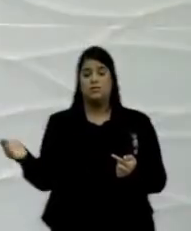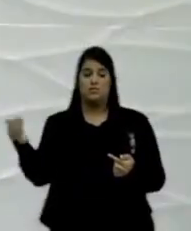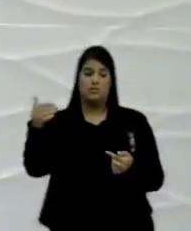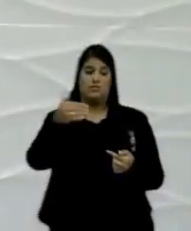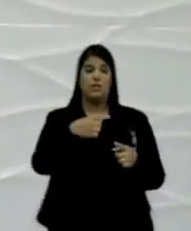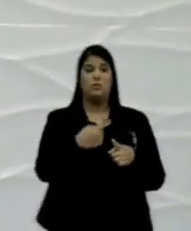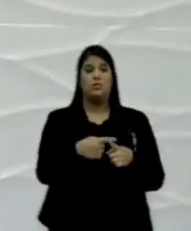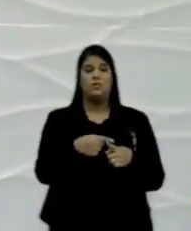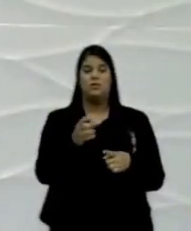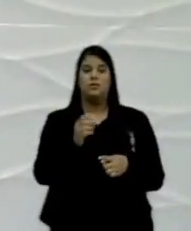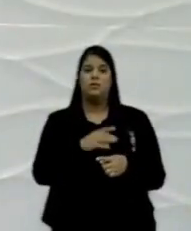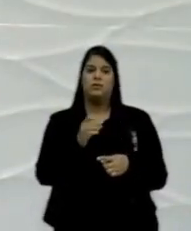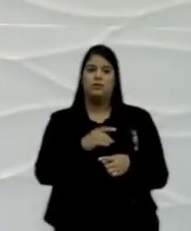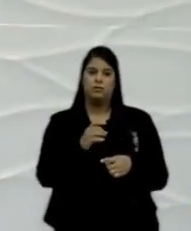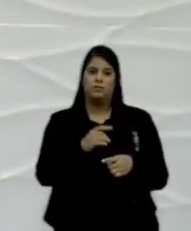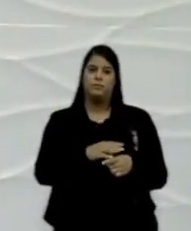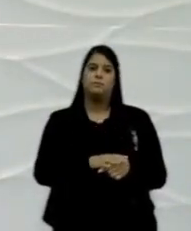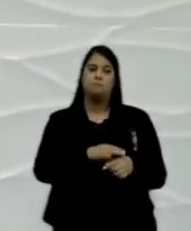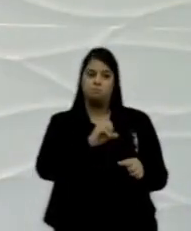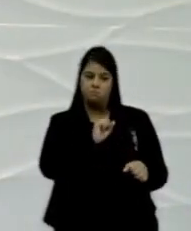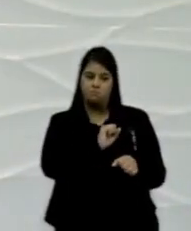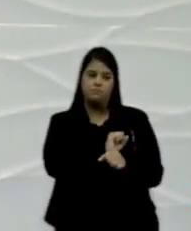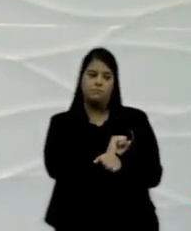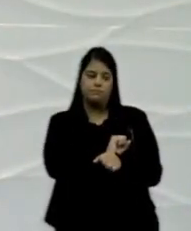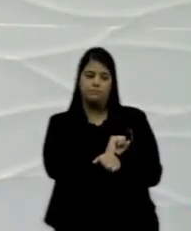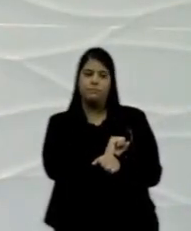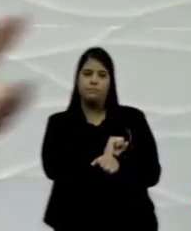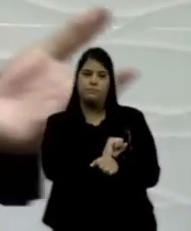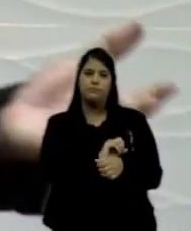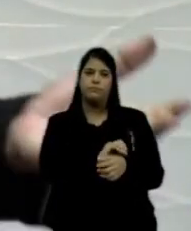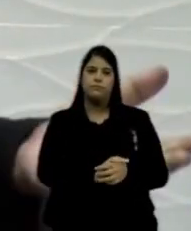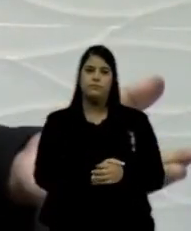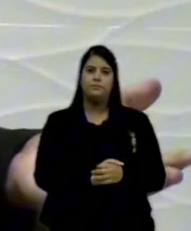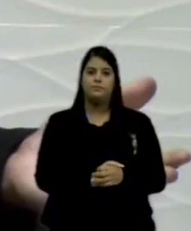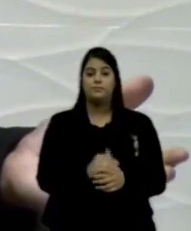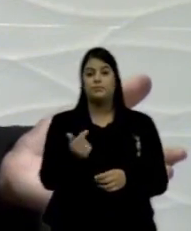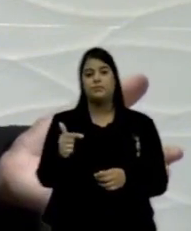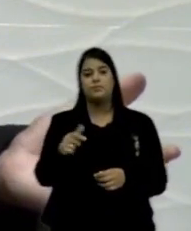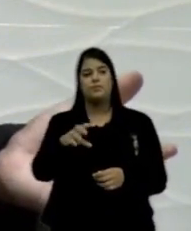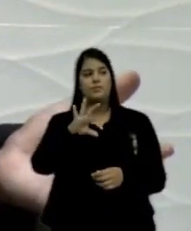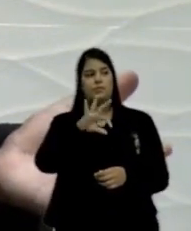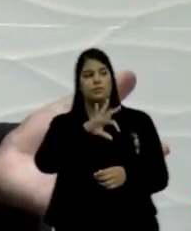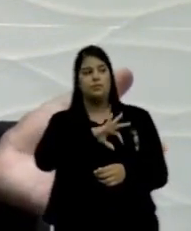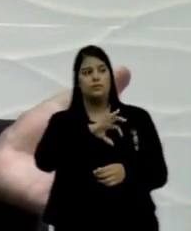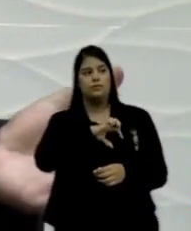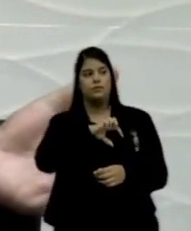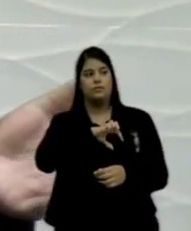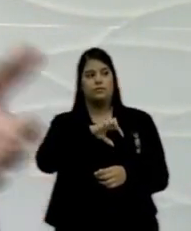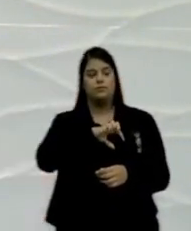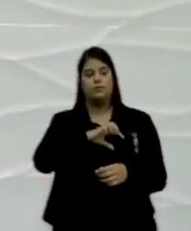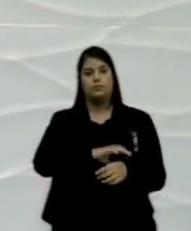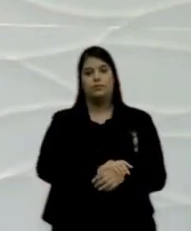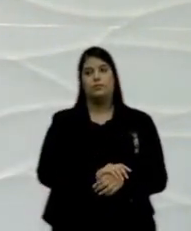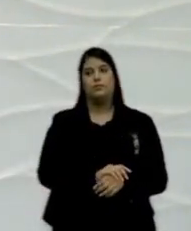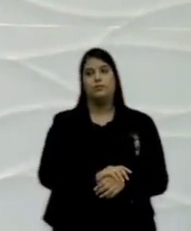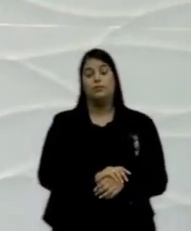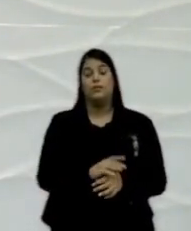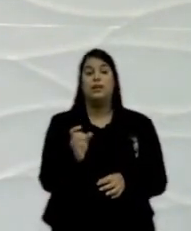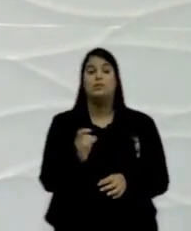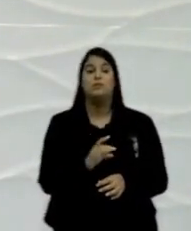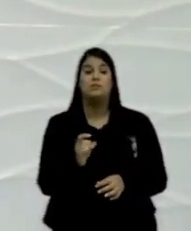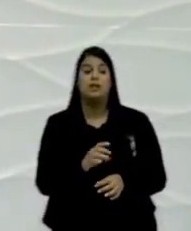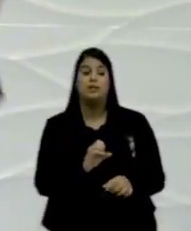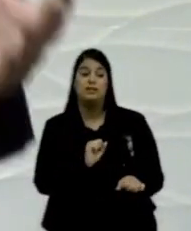quê? Com medo de ser parado. Aí ele não tem habilitação. Aí fica com medo de